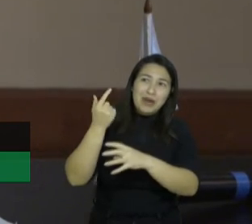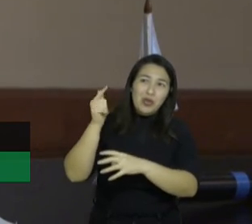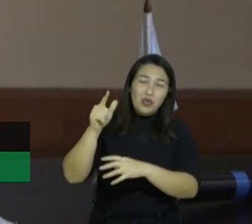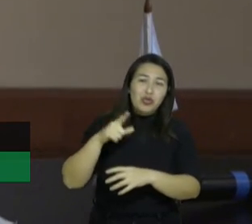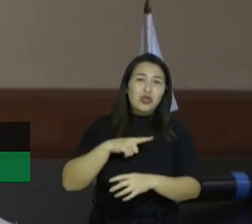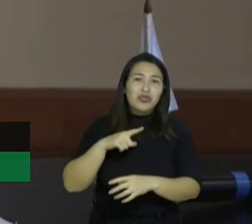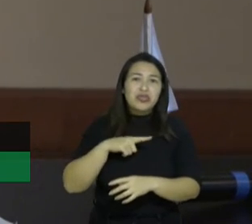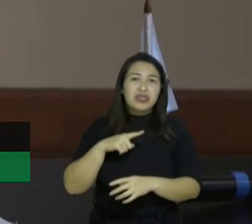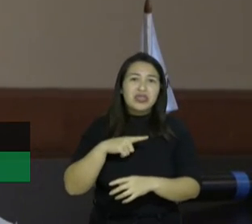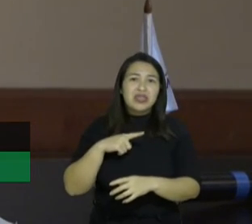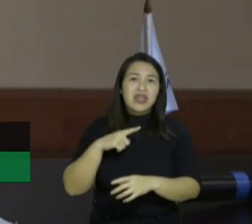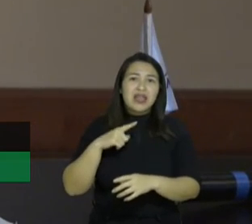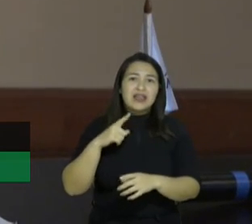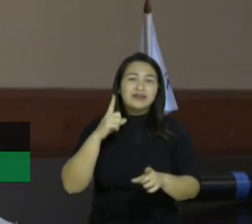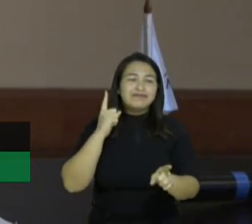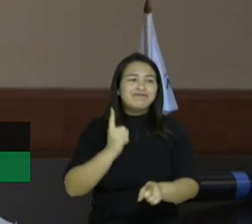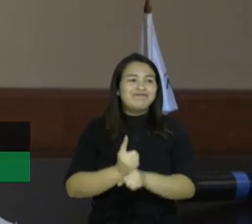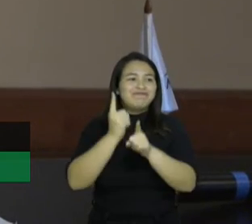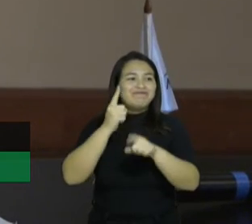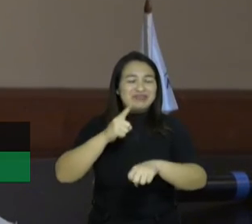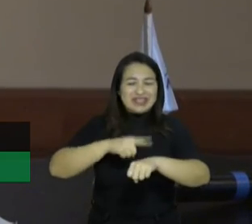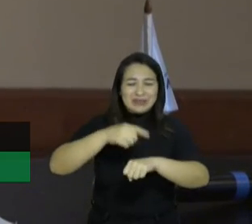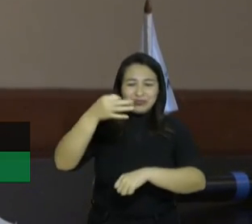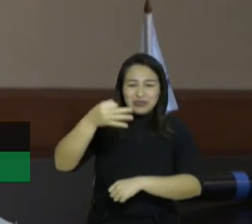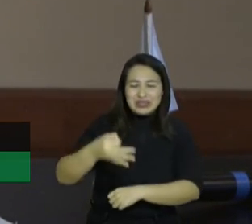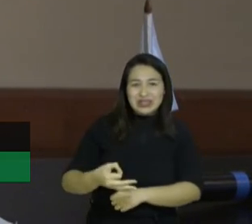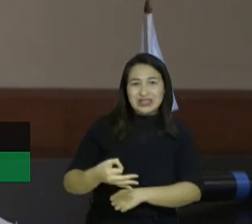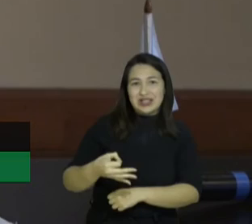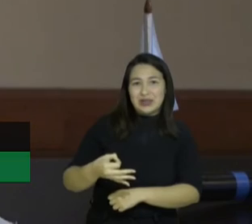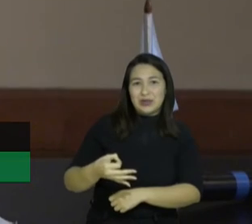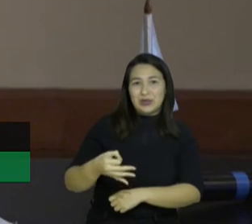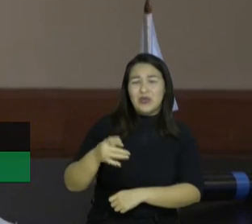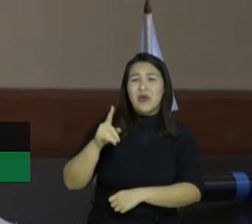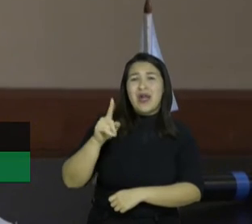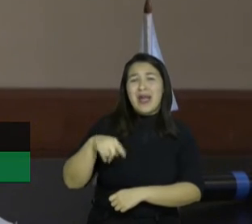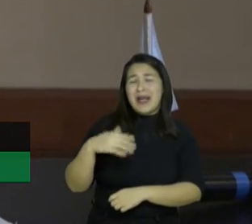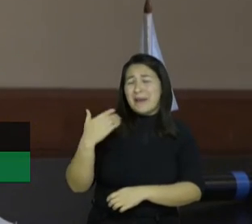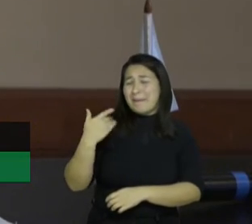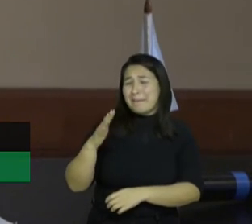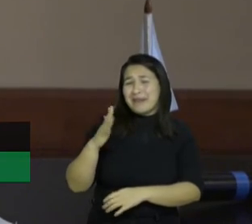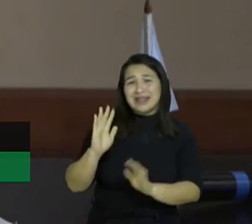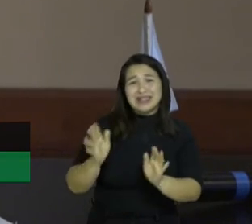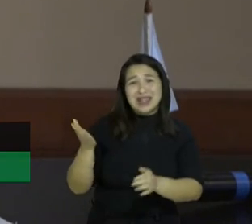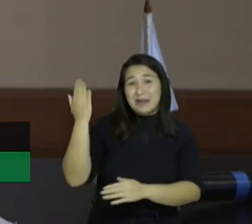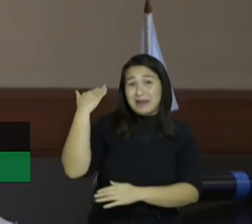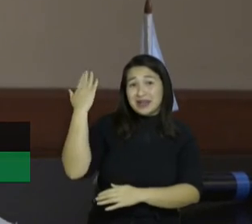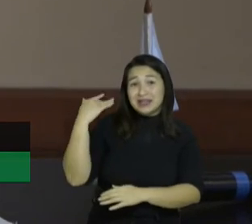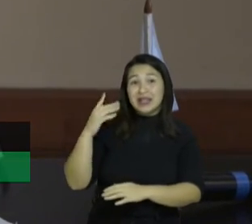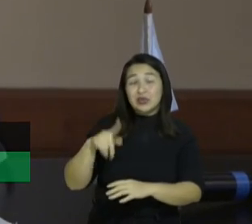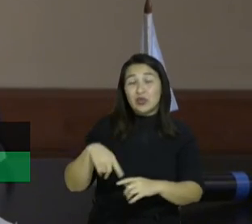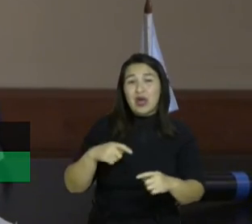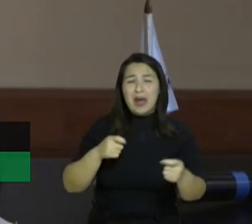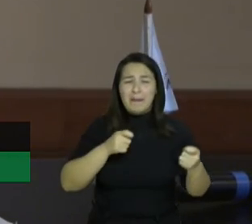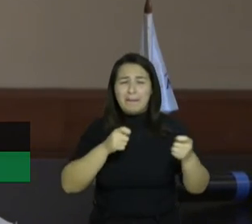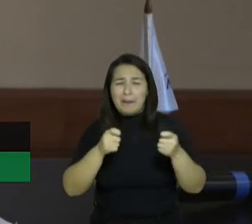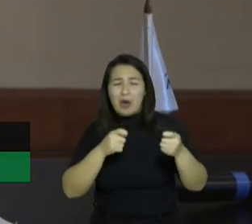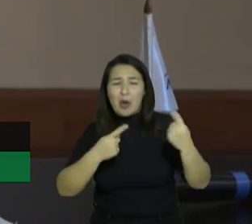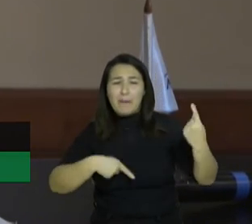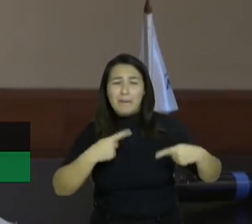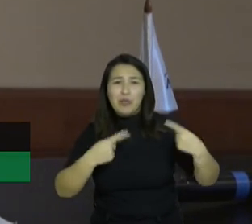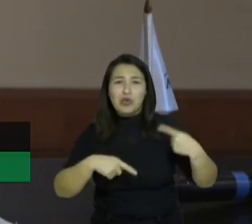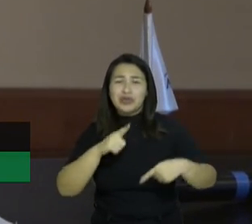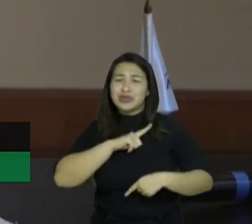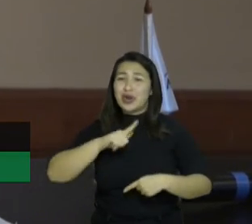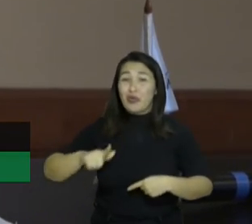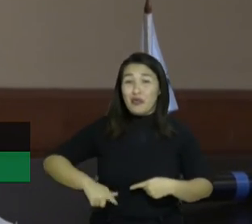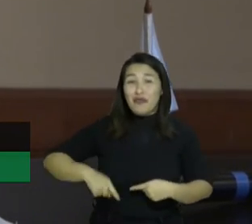acho que o timing foi quando ele foi fechado ali o acordo pré-acordo aí é aí é semântica é disputa política um governo fala que fechou o outro falou que